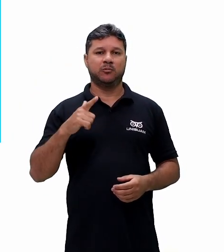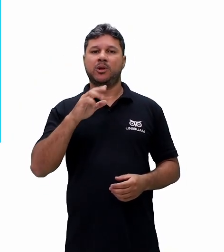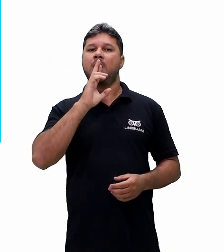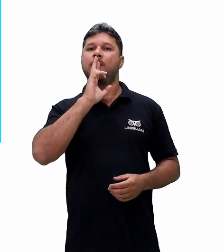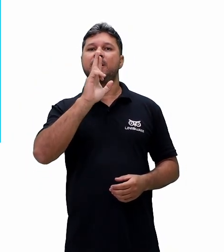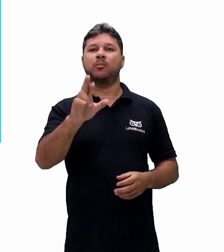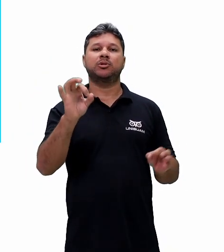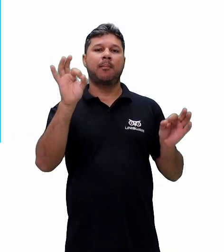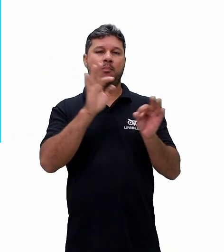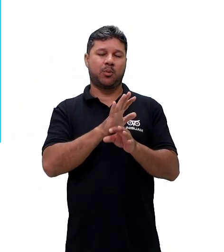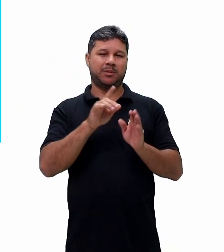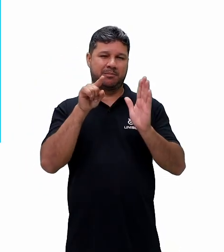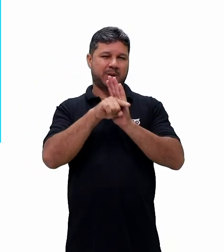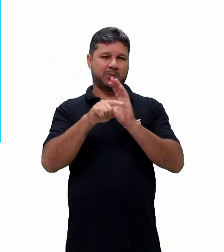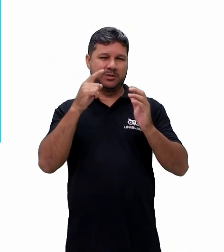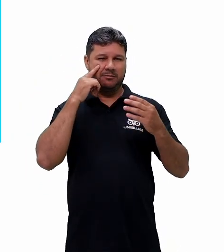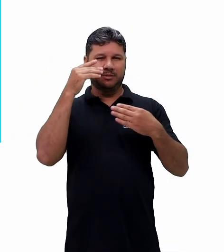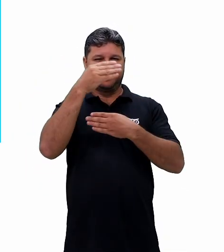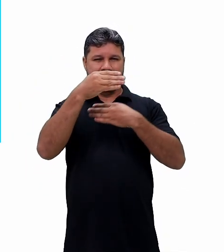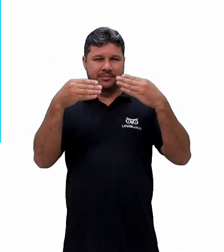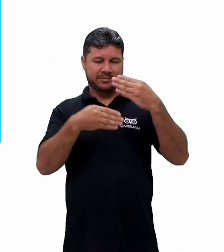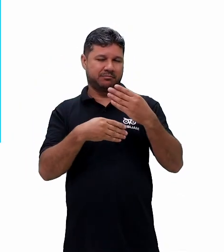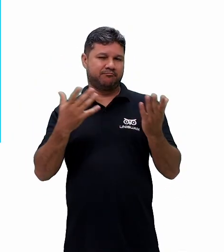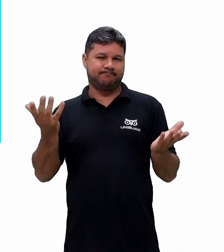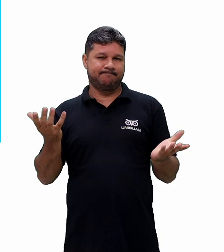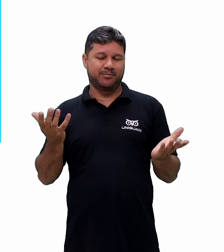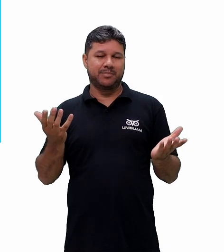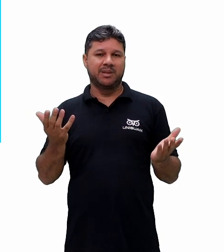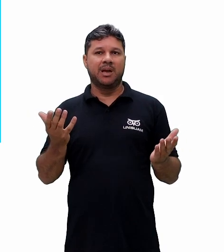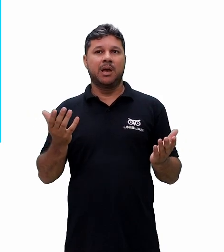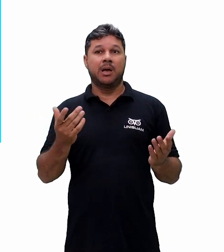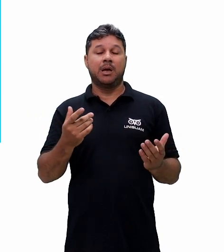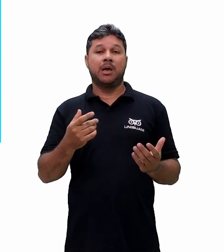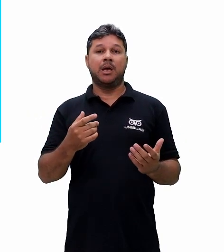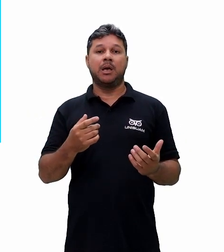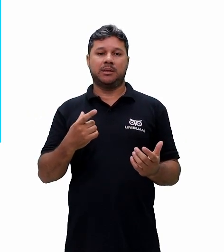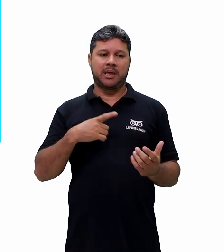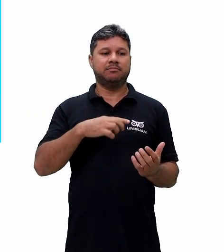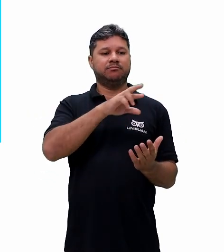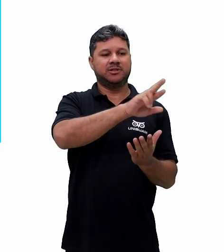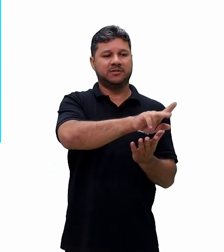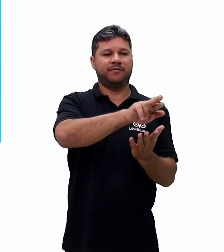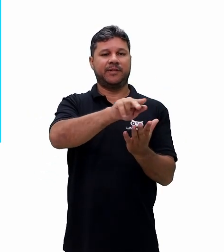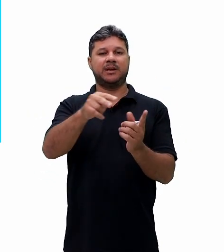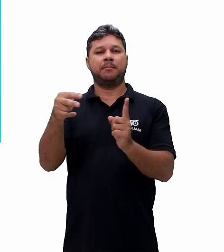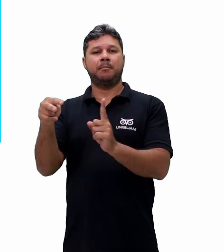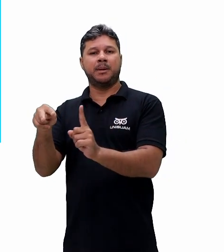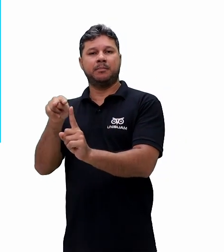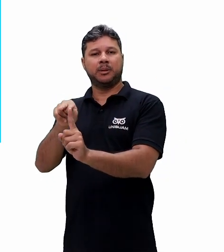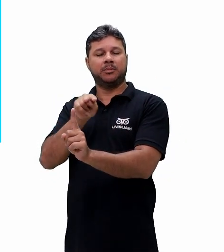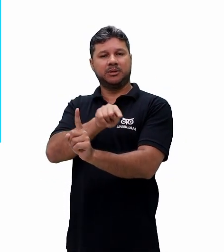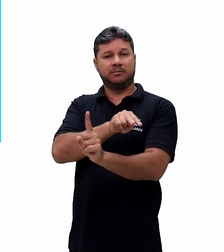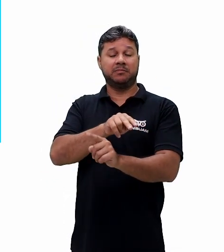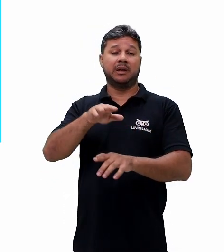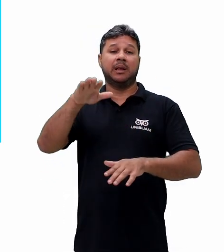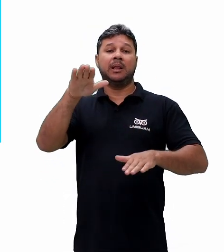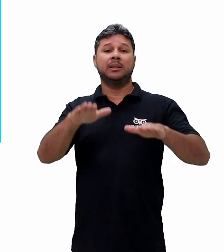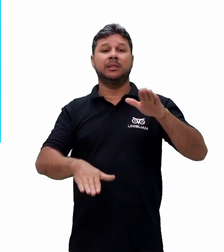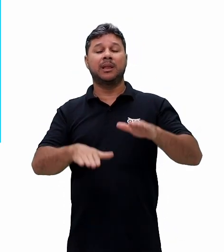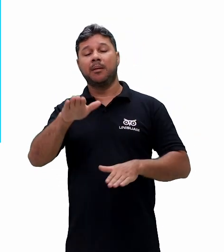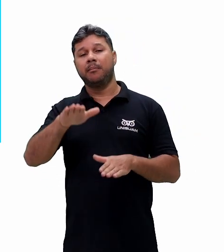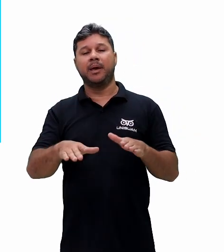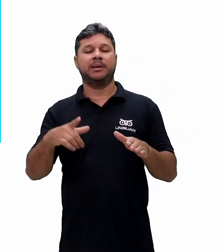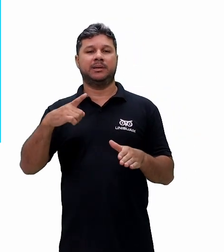Mais uma vez, eu não tenho uma resposta para este questionamento. Por